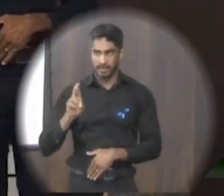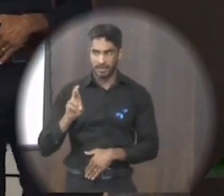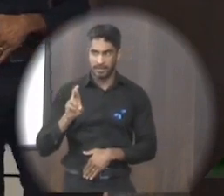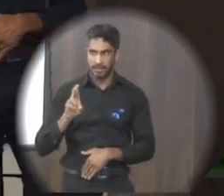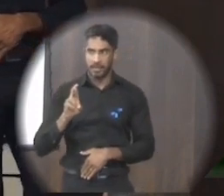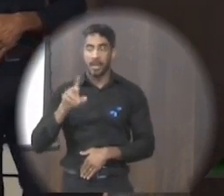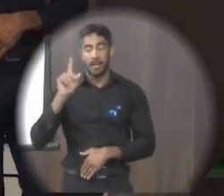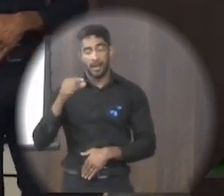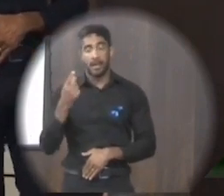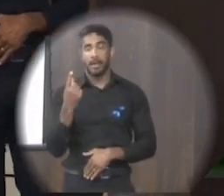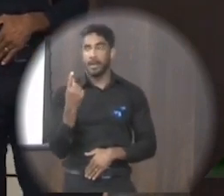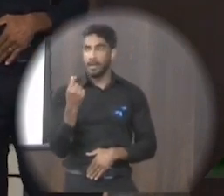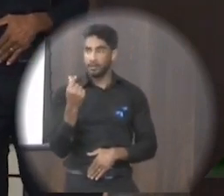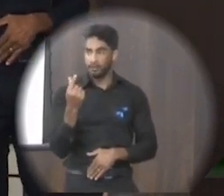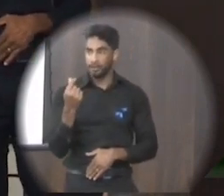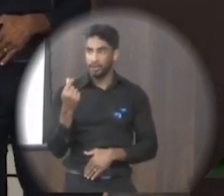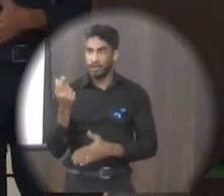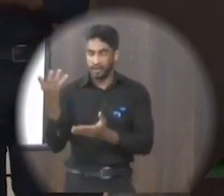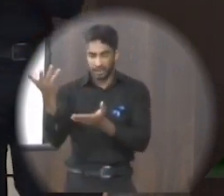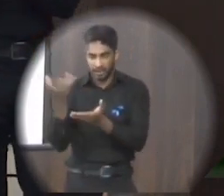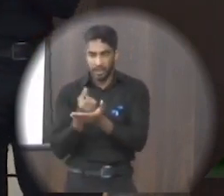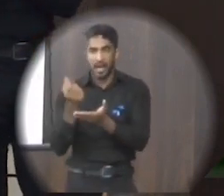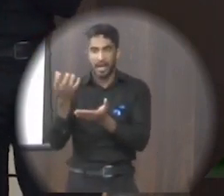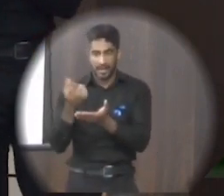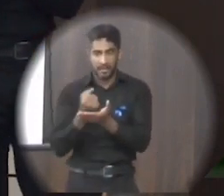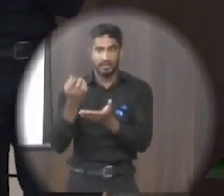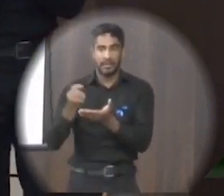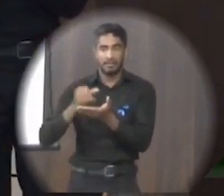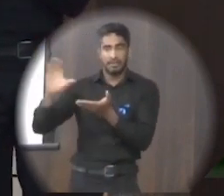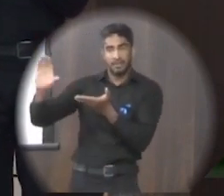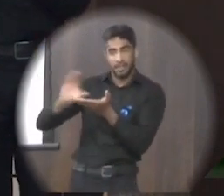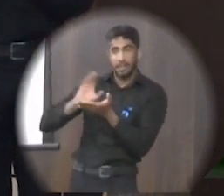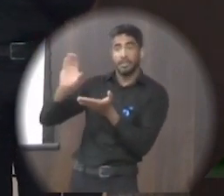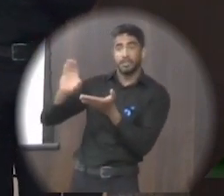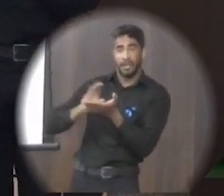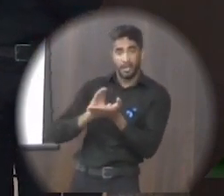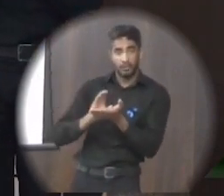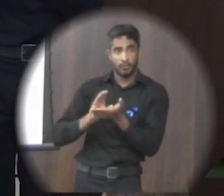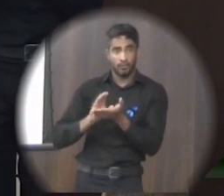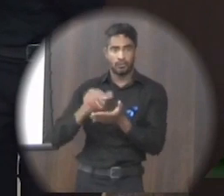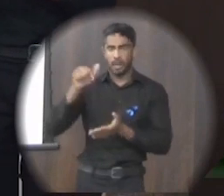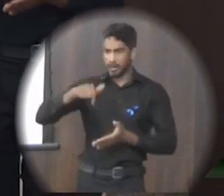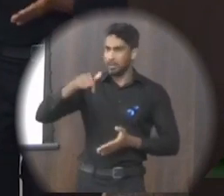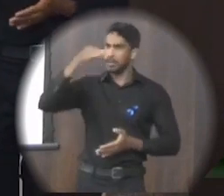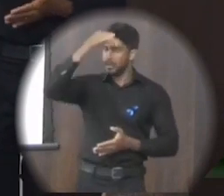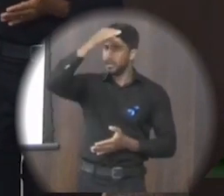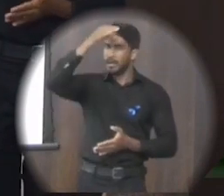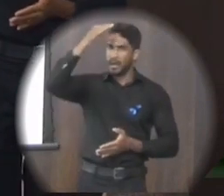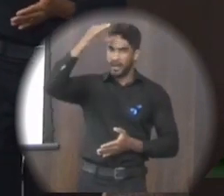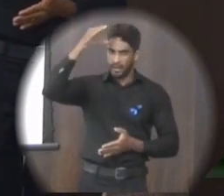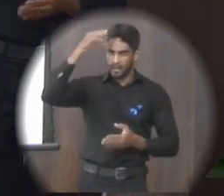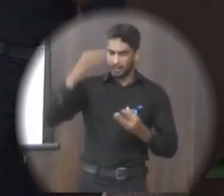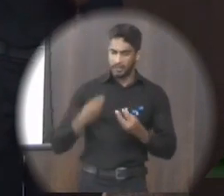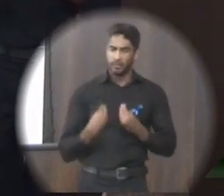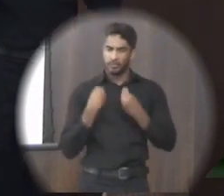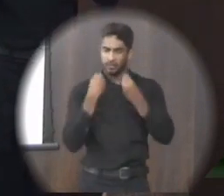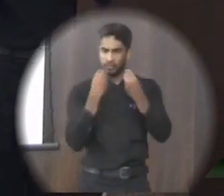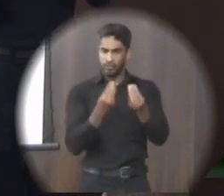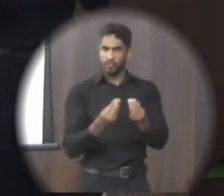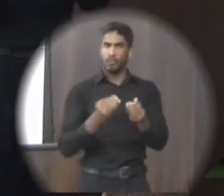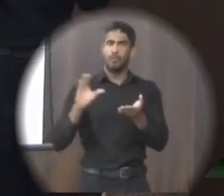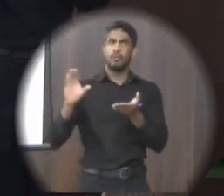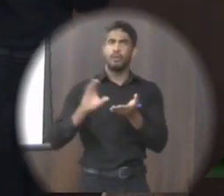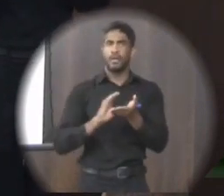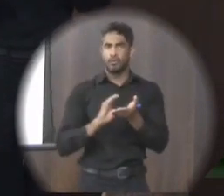É o dinheiro que nós arrecadamos através de emendas parlamentares. Inclusive, a Câmara nos doou uma